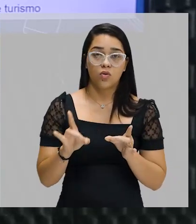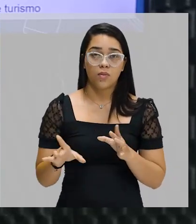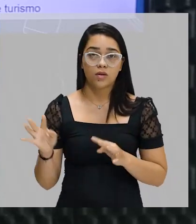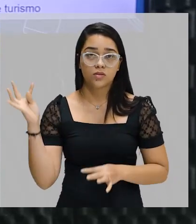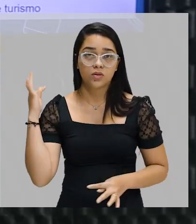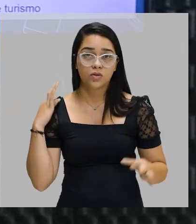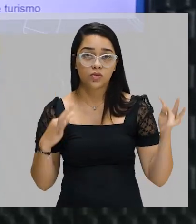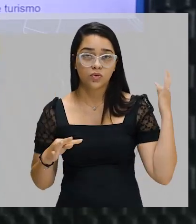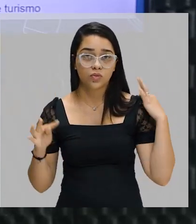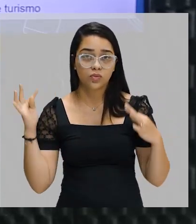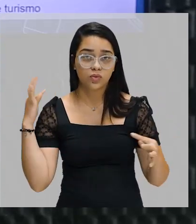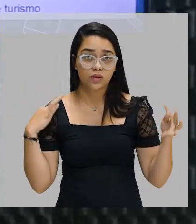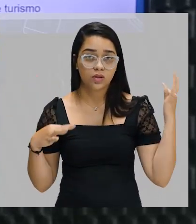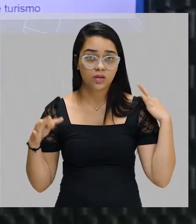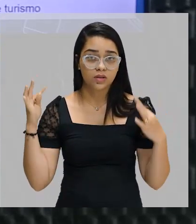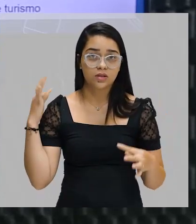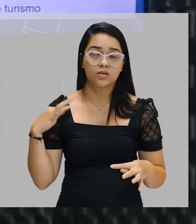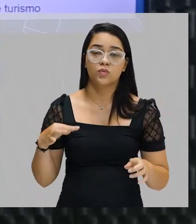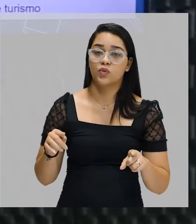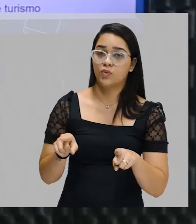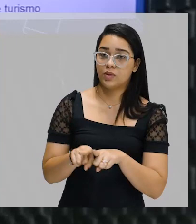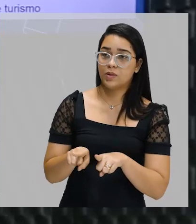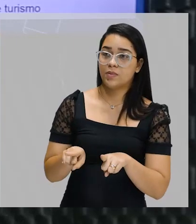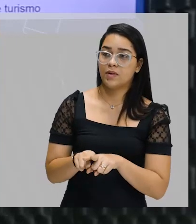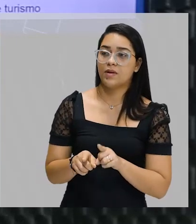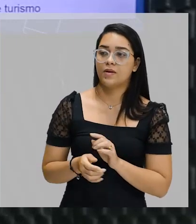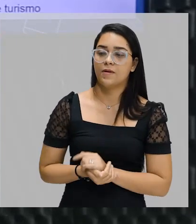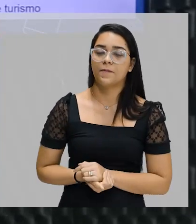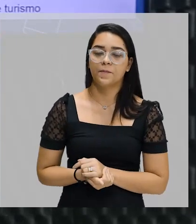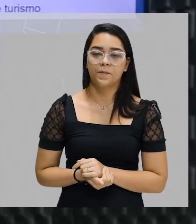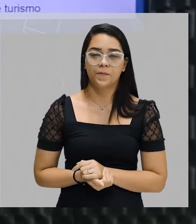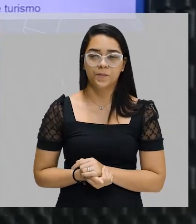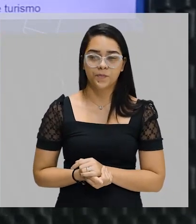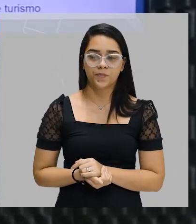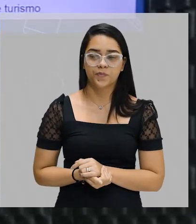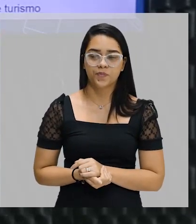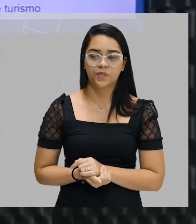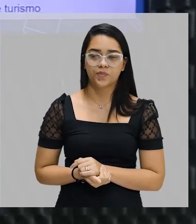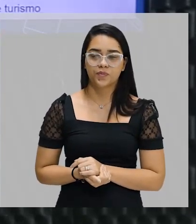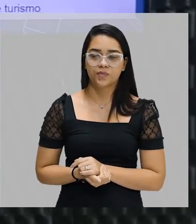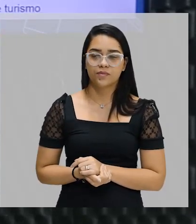e Imperatriz e as atividades também extrativistas. E o terceiro setor,